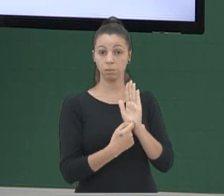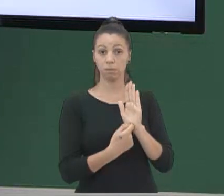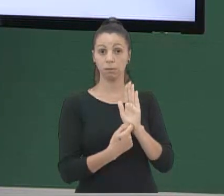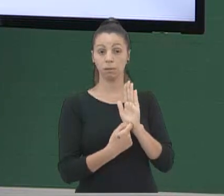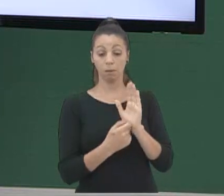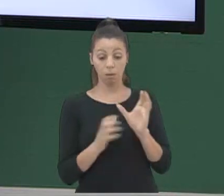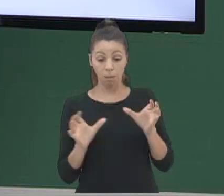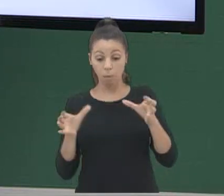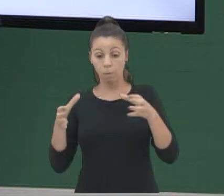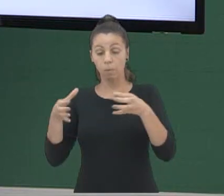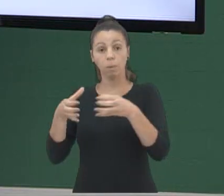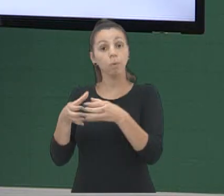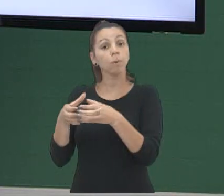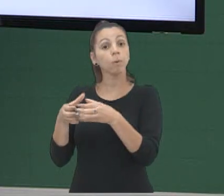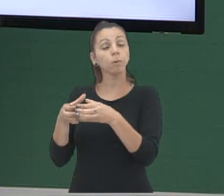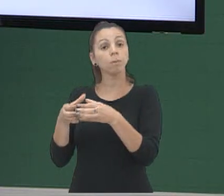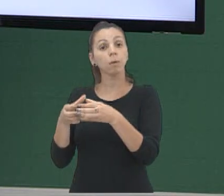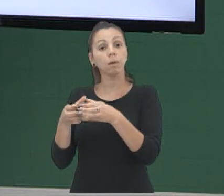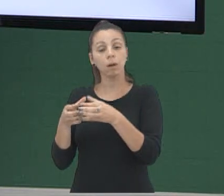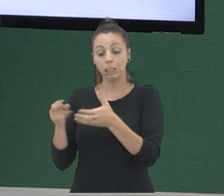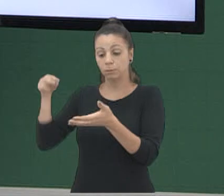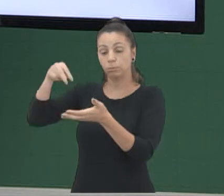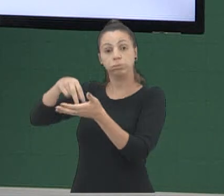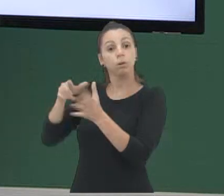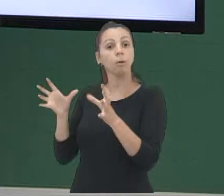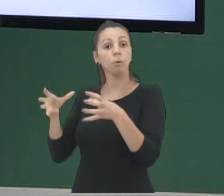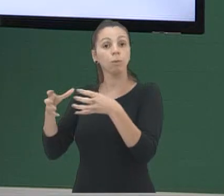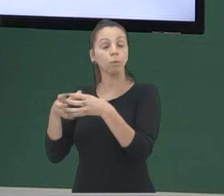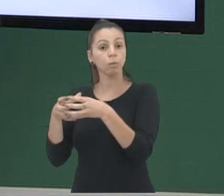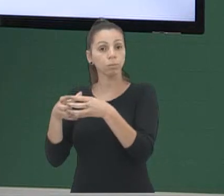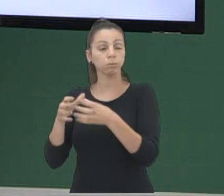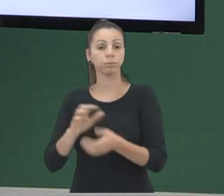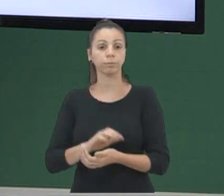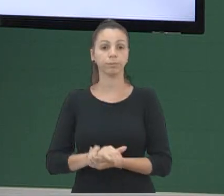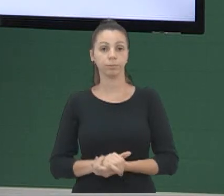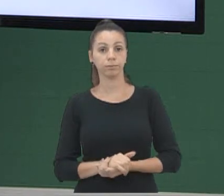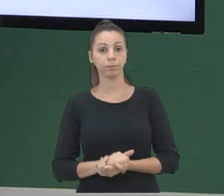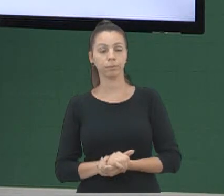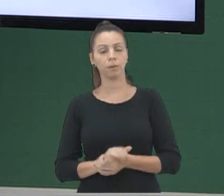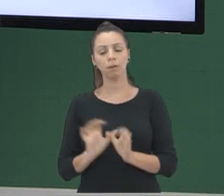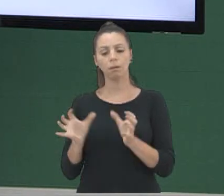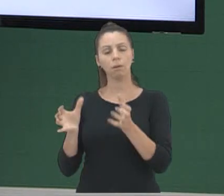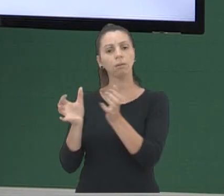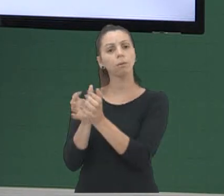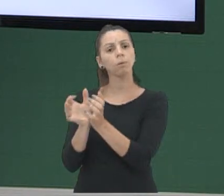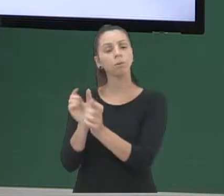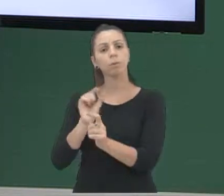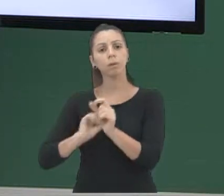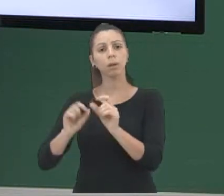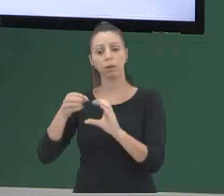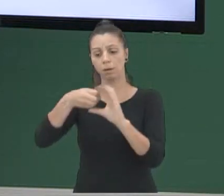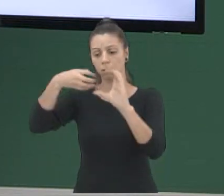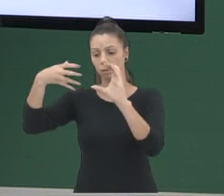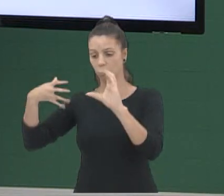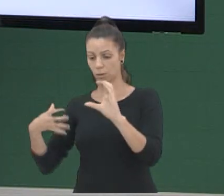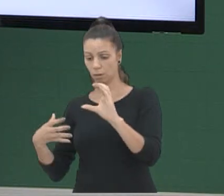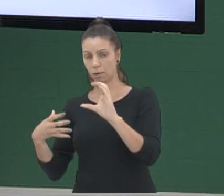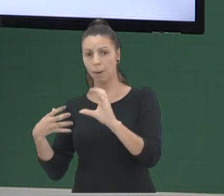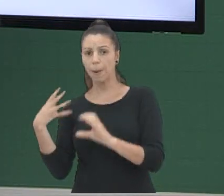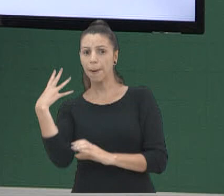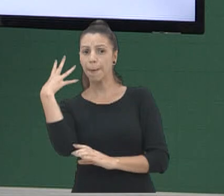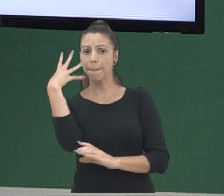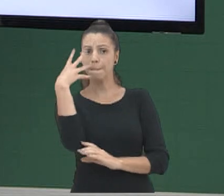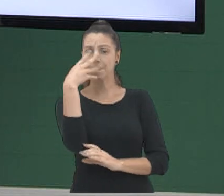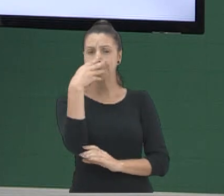um grupo, né? Então, ela aparece com um grupo dela. E esse grupo, ele tem algumas características. Então,